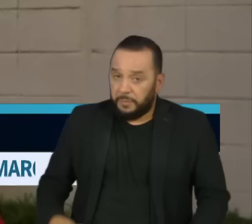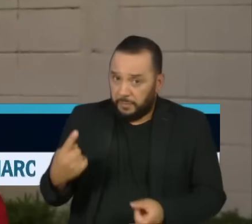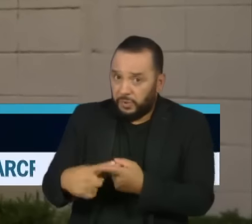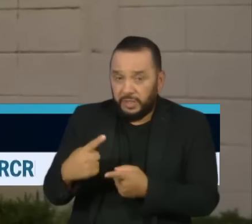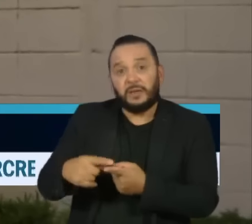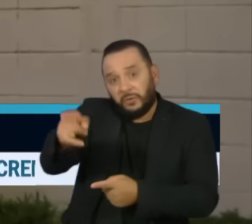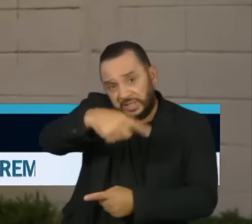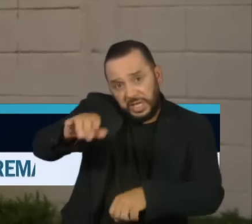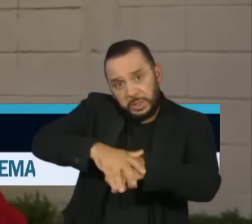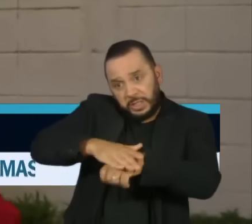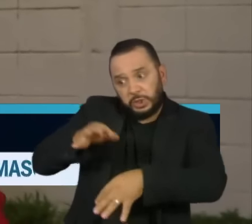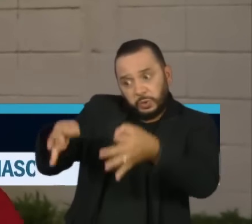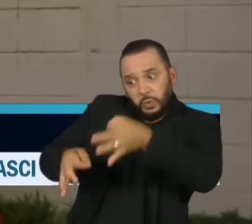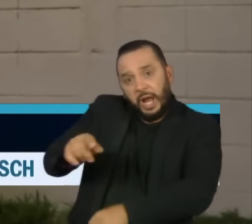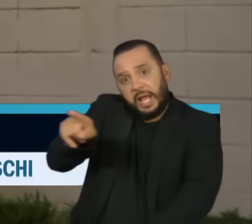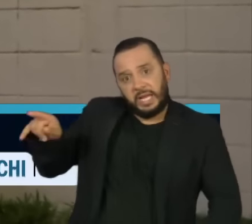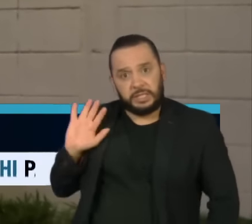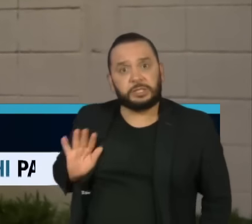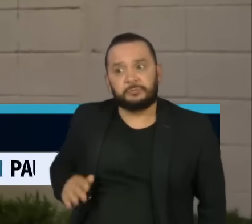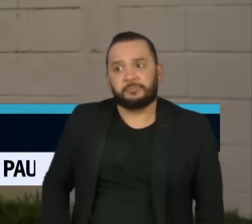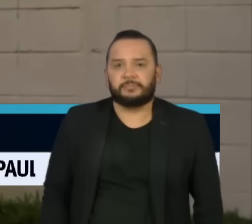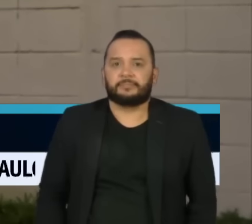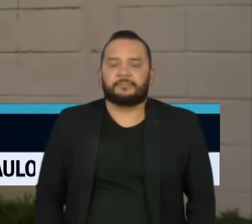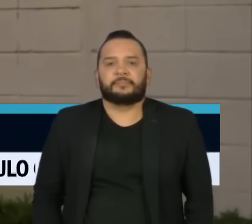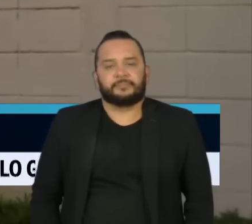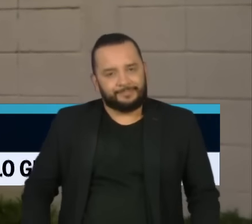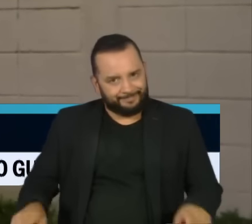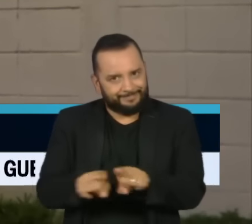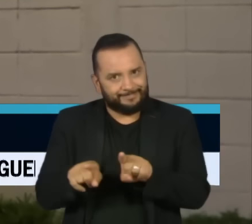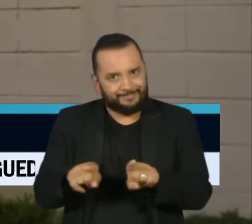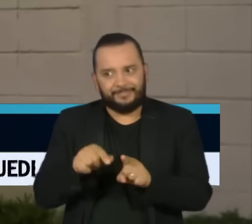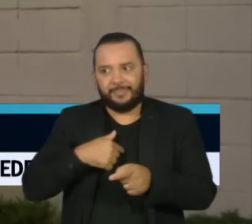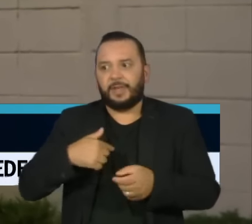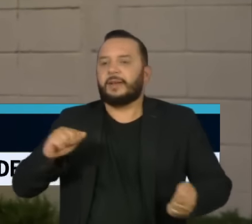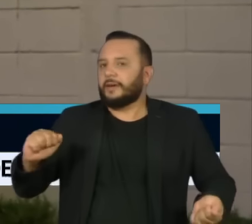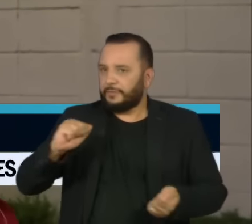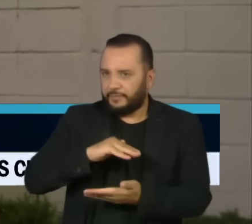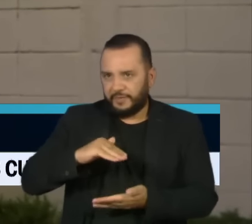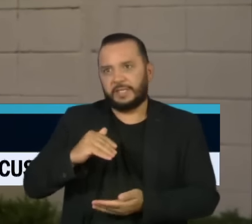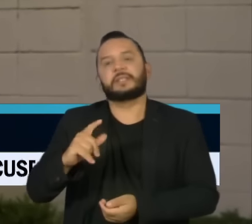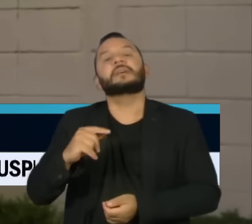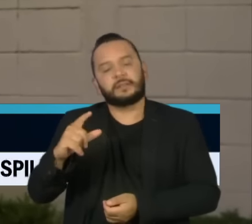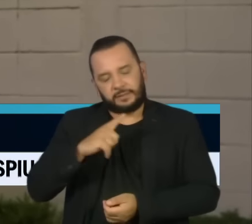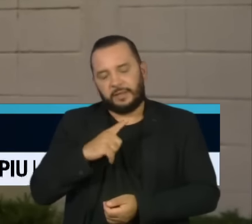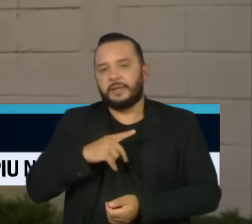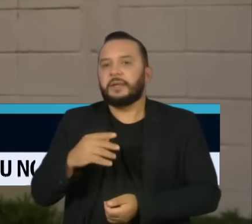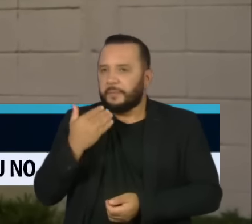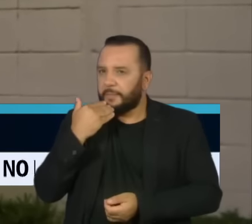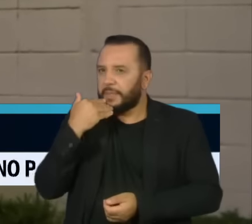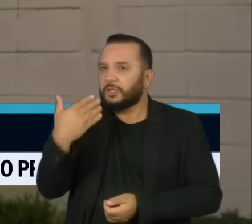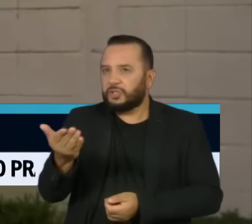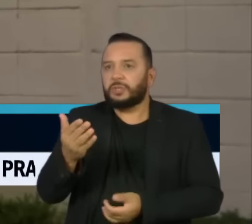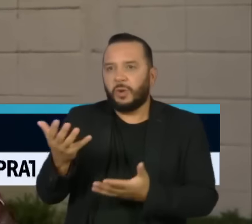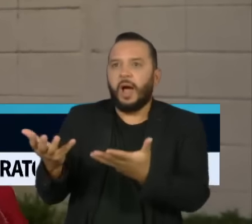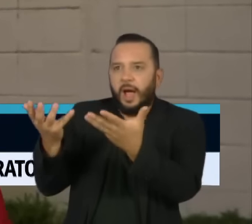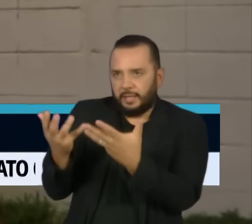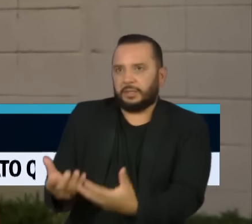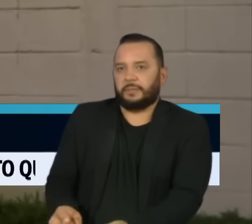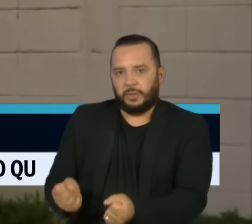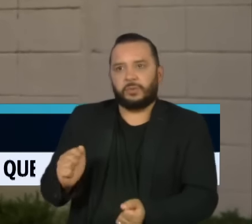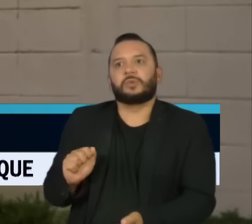juízo. Hoje também a Anvisa recebeu um novo pedido do Instituto Butantan para o uso da vacina Coronavac